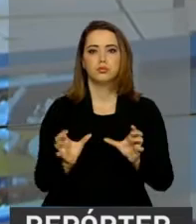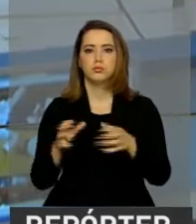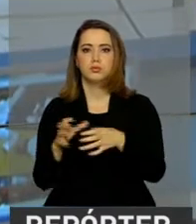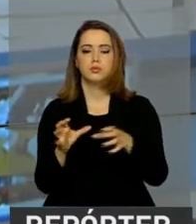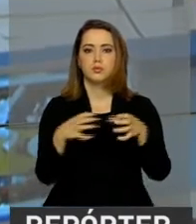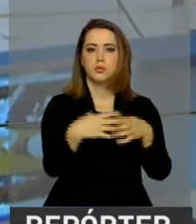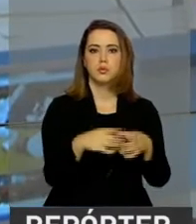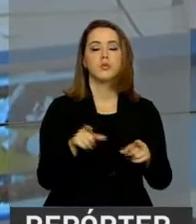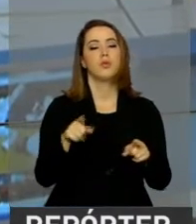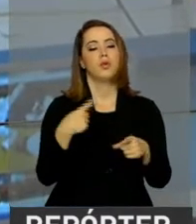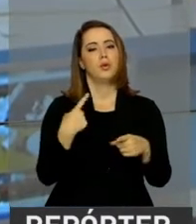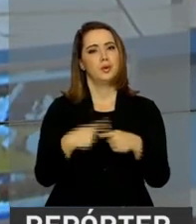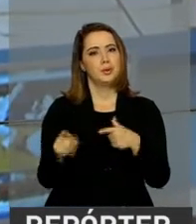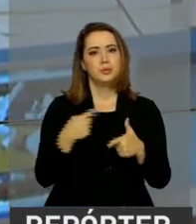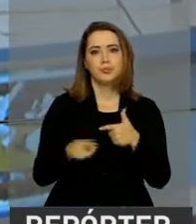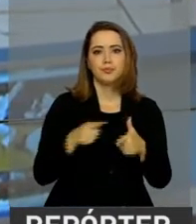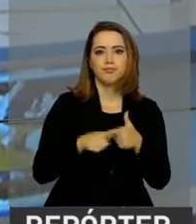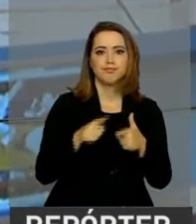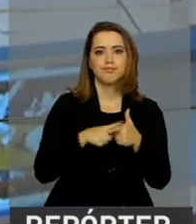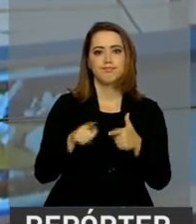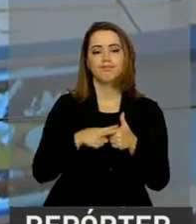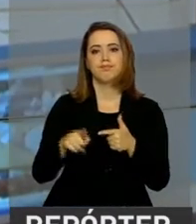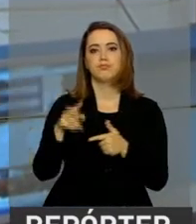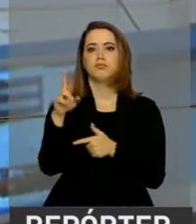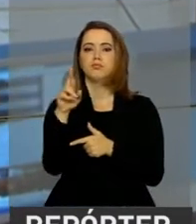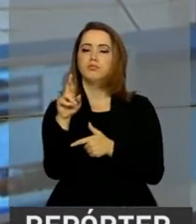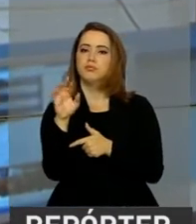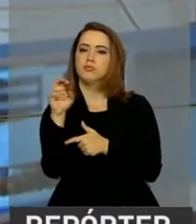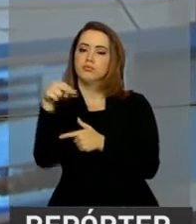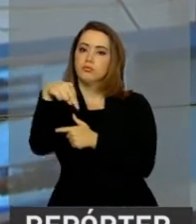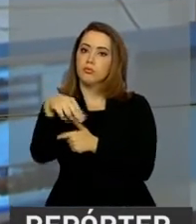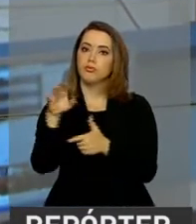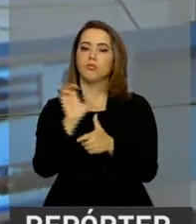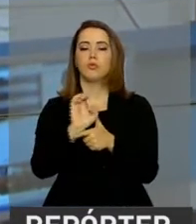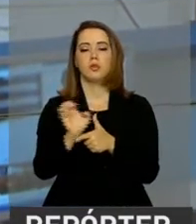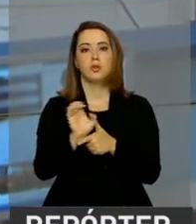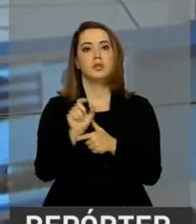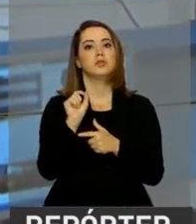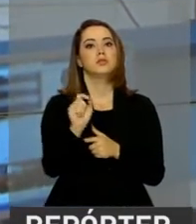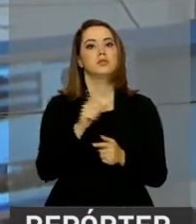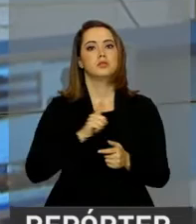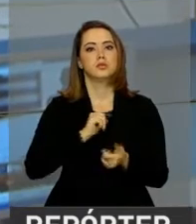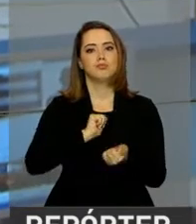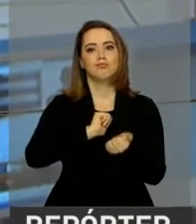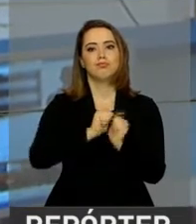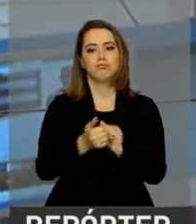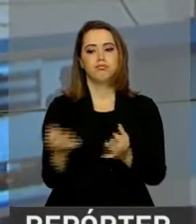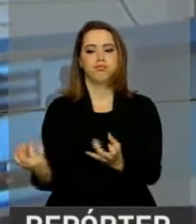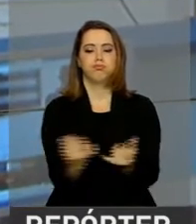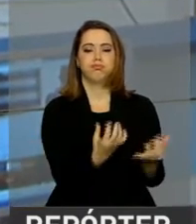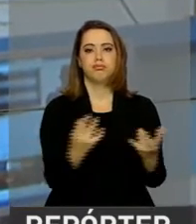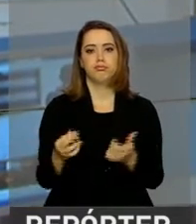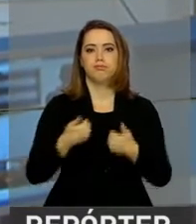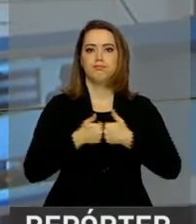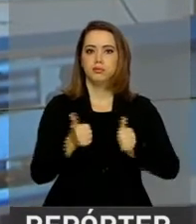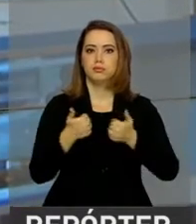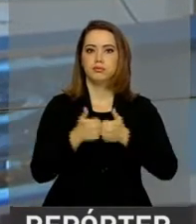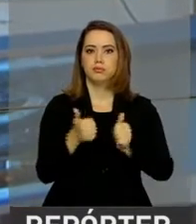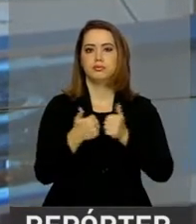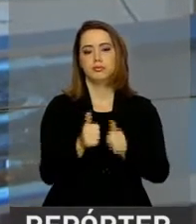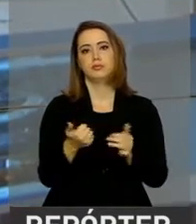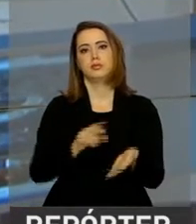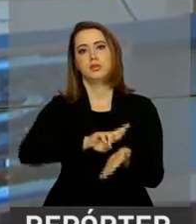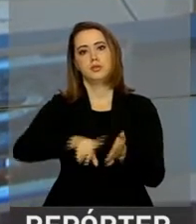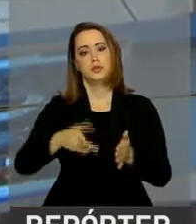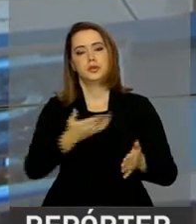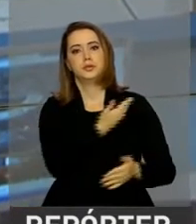O estado enfrenta uma onda de violência marcada por incêndios a ônibus, carros e ataques a prédios públicos. Tudo começou após o